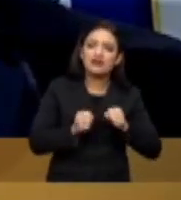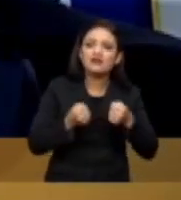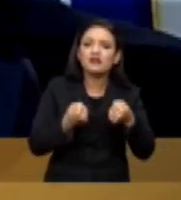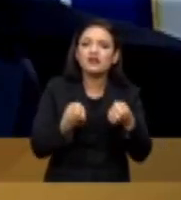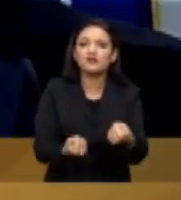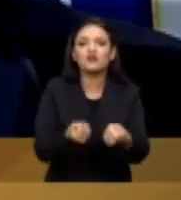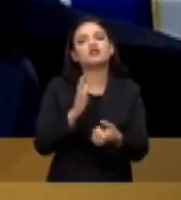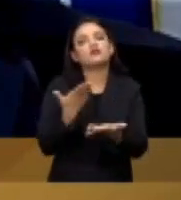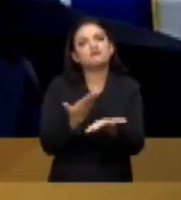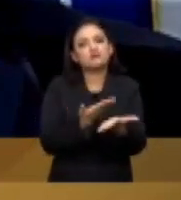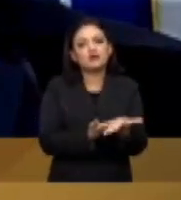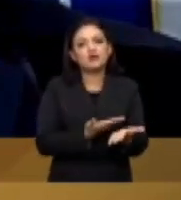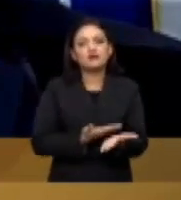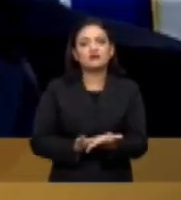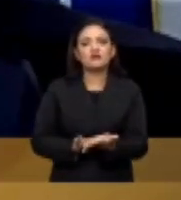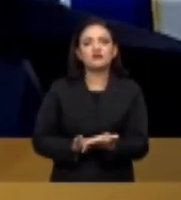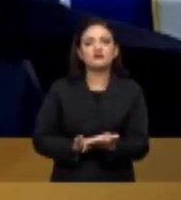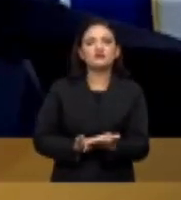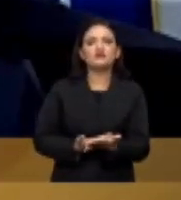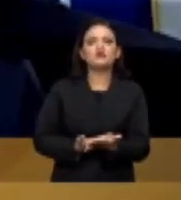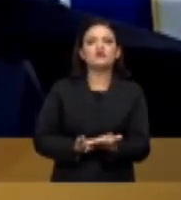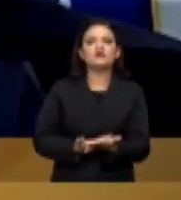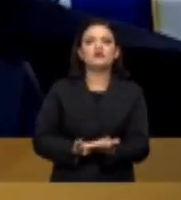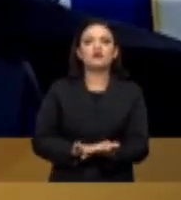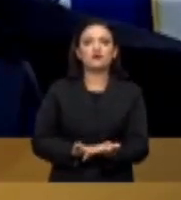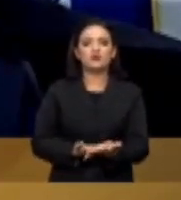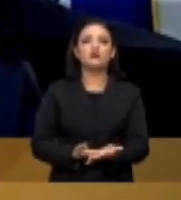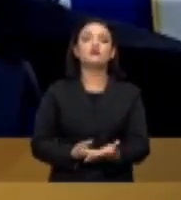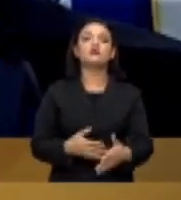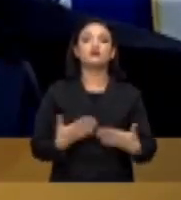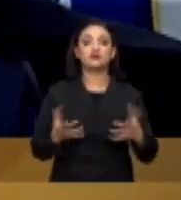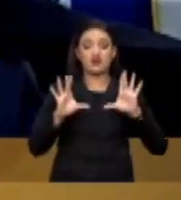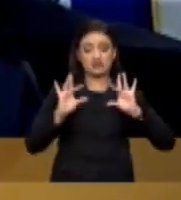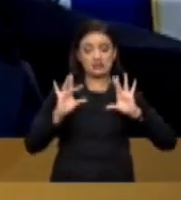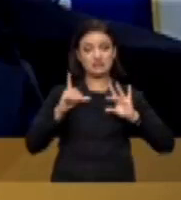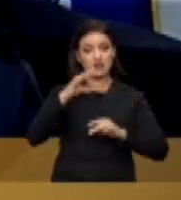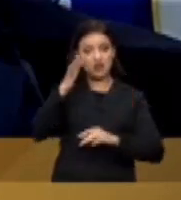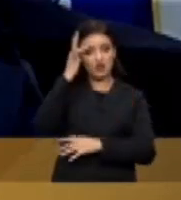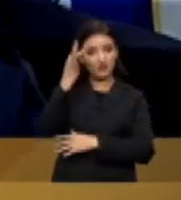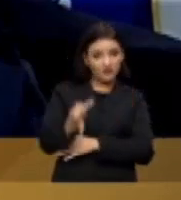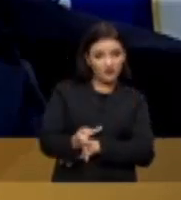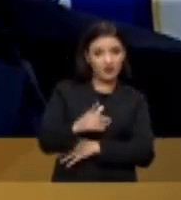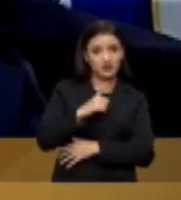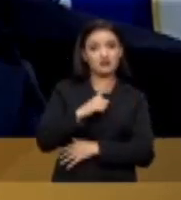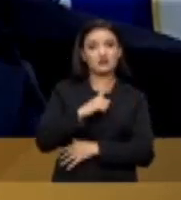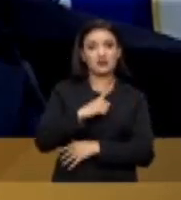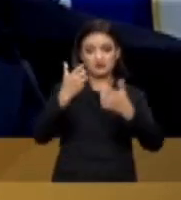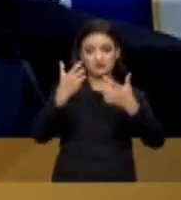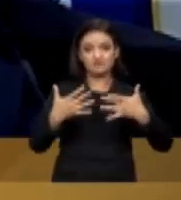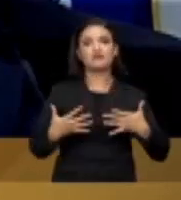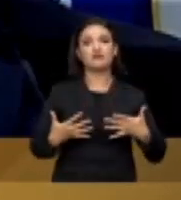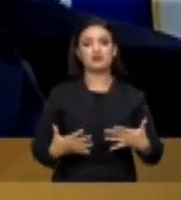contemporâneos, onde a ciência não explica, a fé traz a justificativa que lhe é